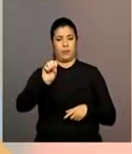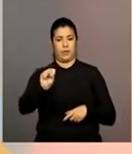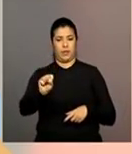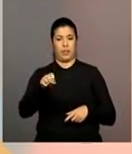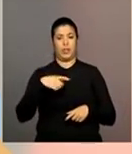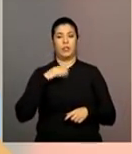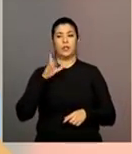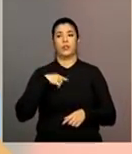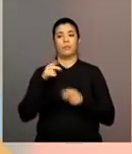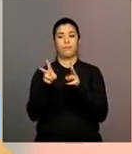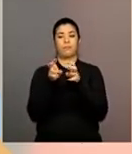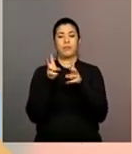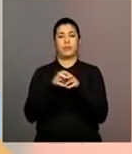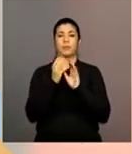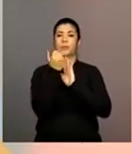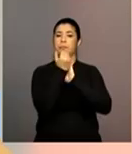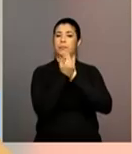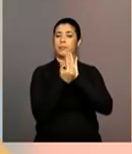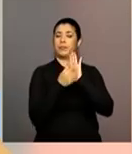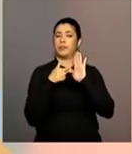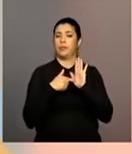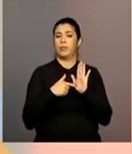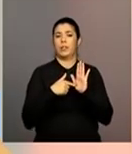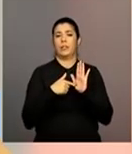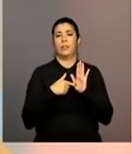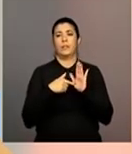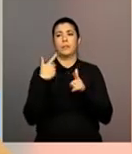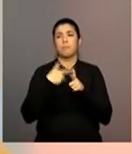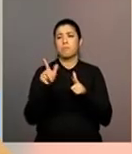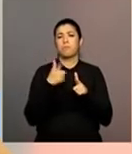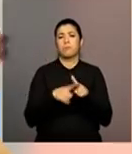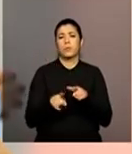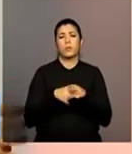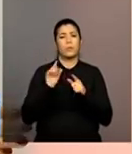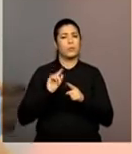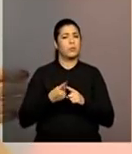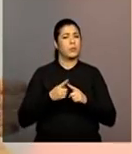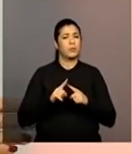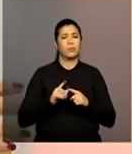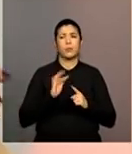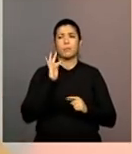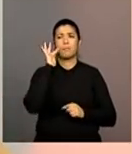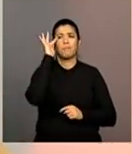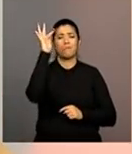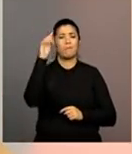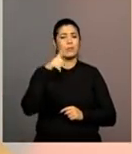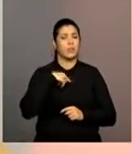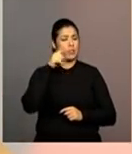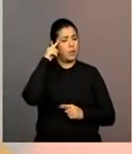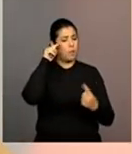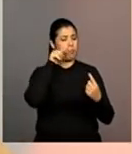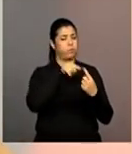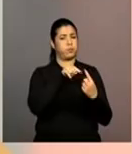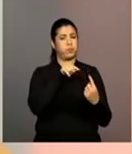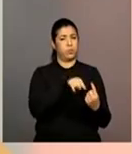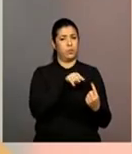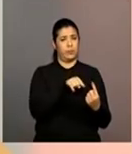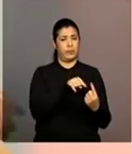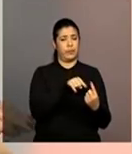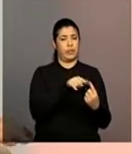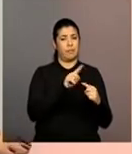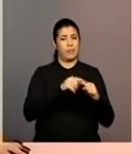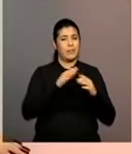questões que vão além do das perspectivas e dos elementos que nos fizeram